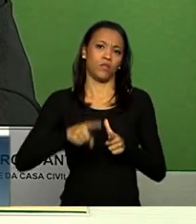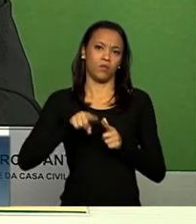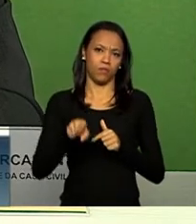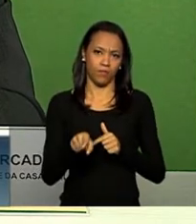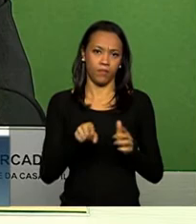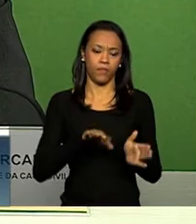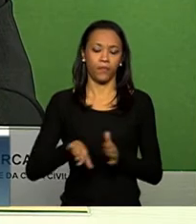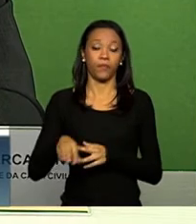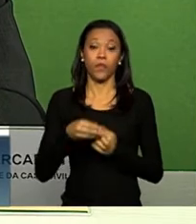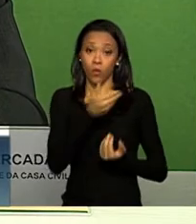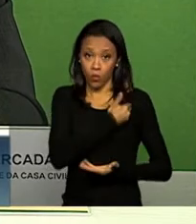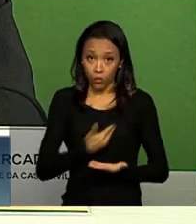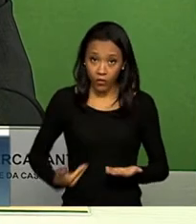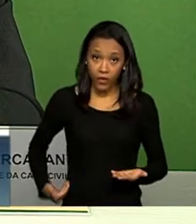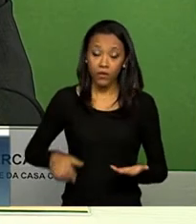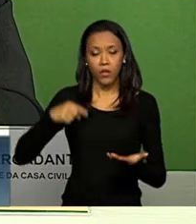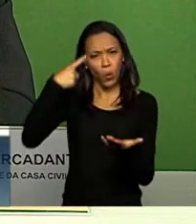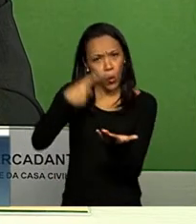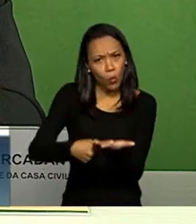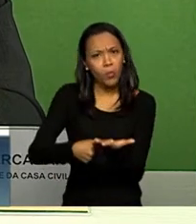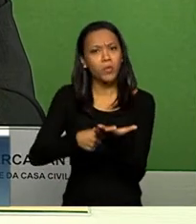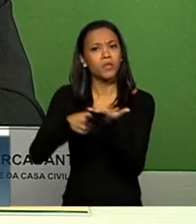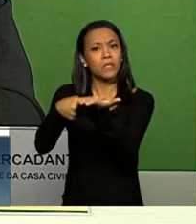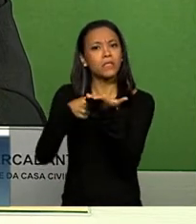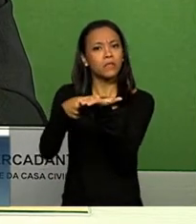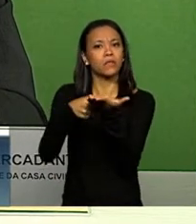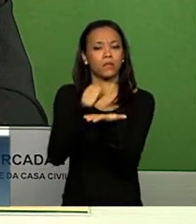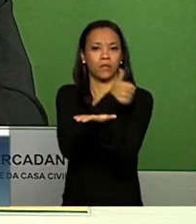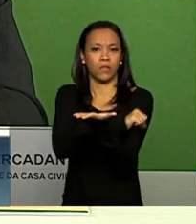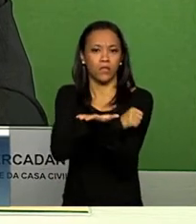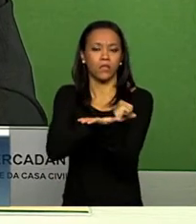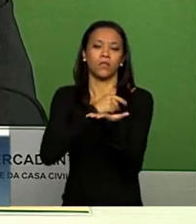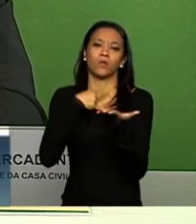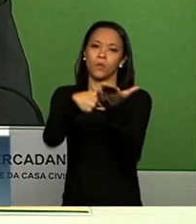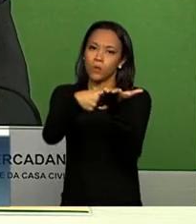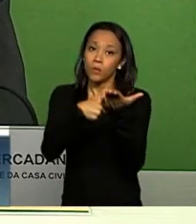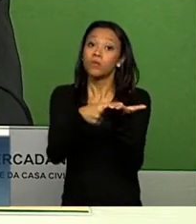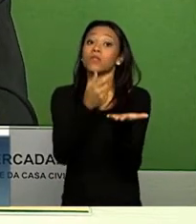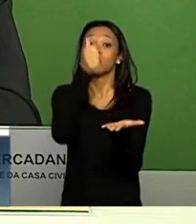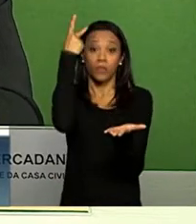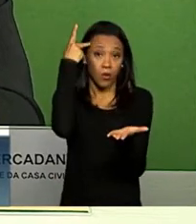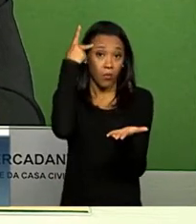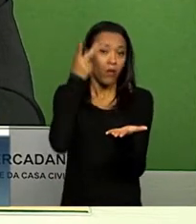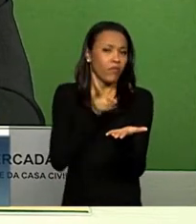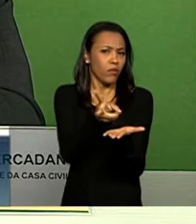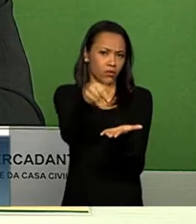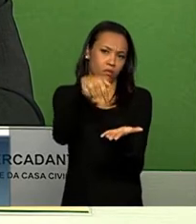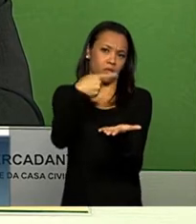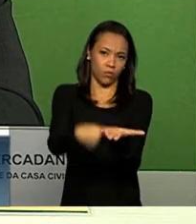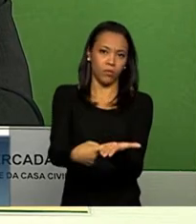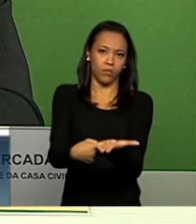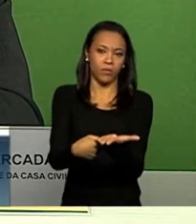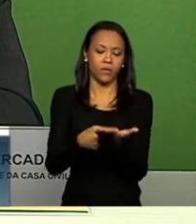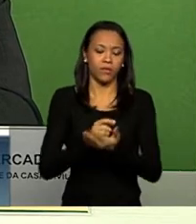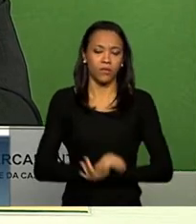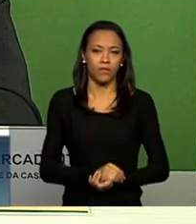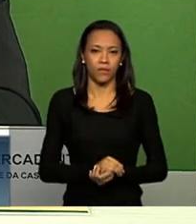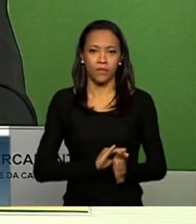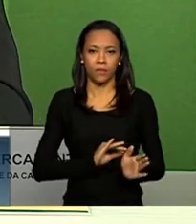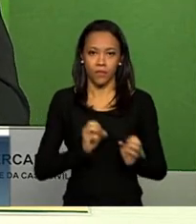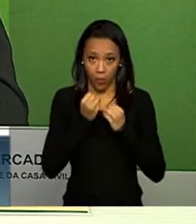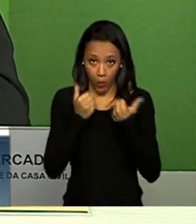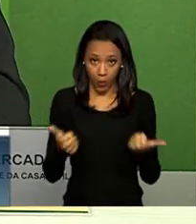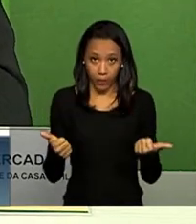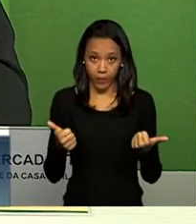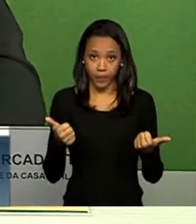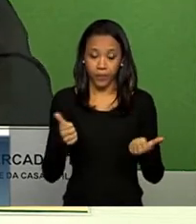O governo tem grande compromisso com o Rio, São Paulo, com os entes federados, e esse compromisso vai ser mantido. Ministro. Tá bom, gente.